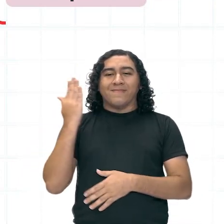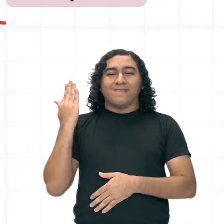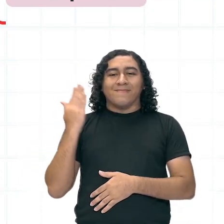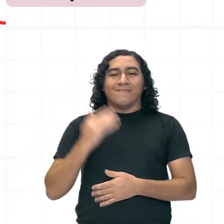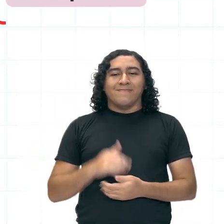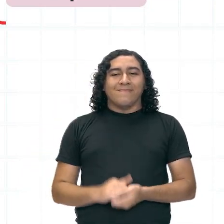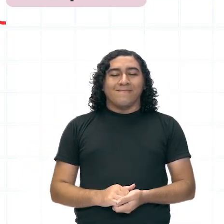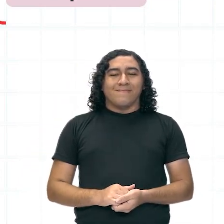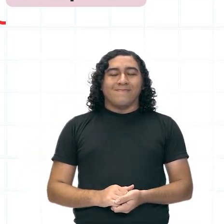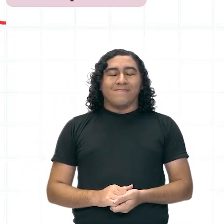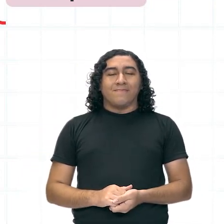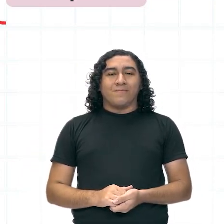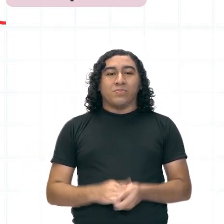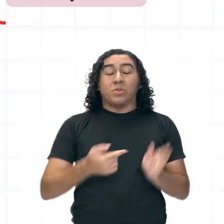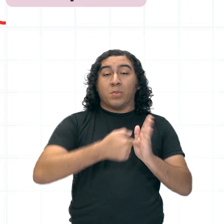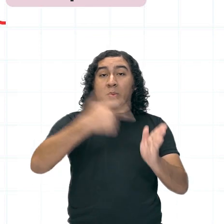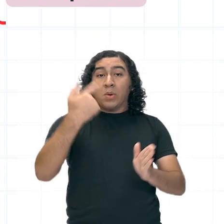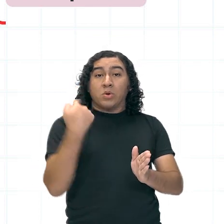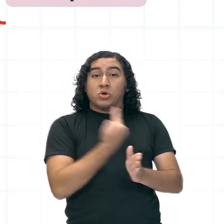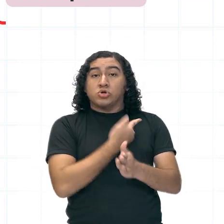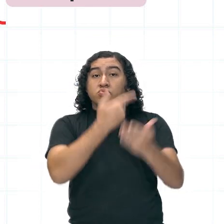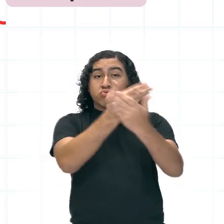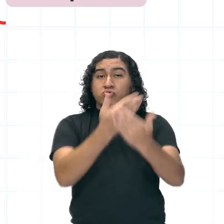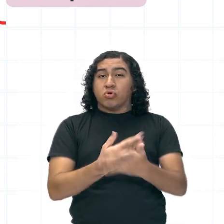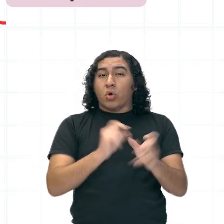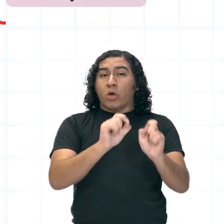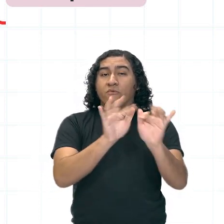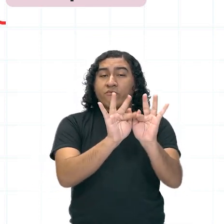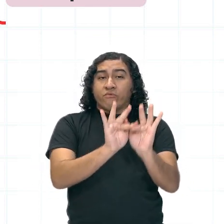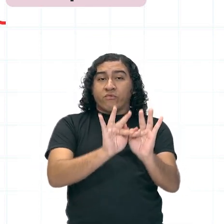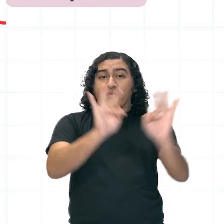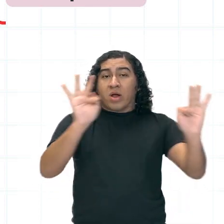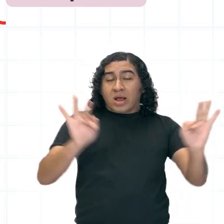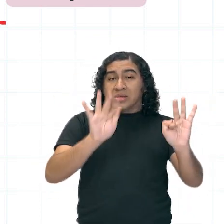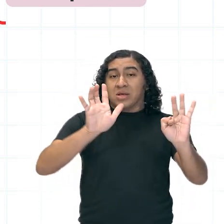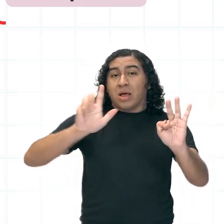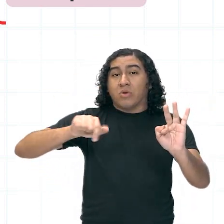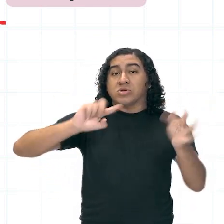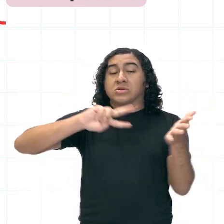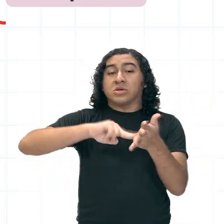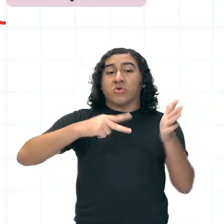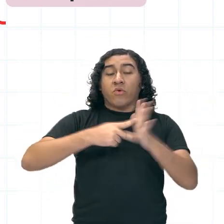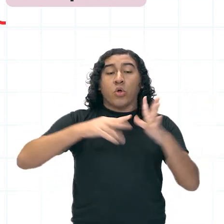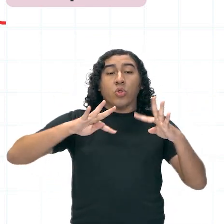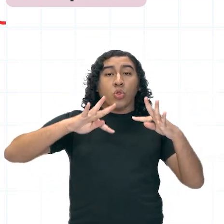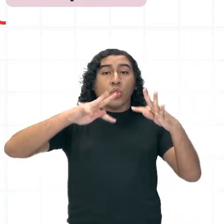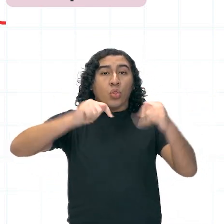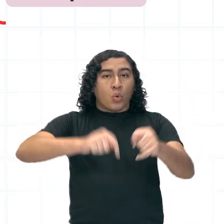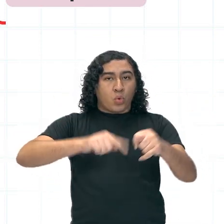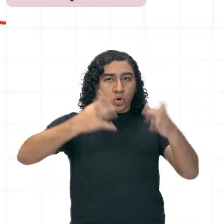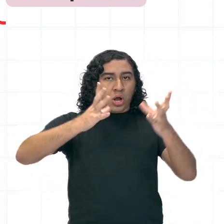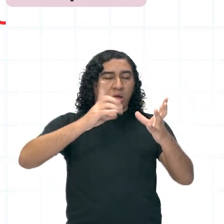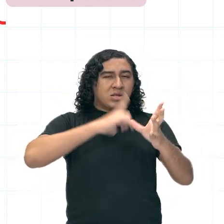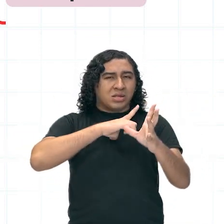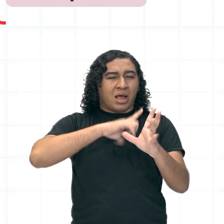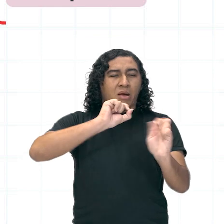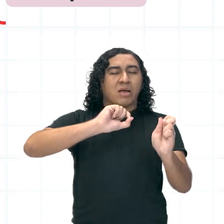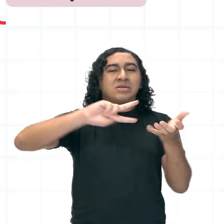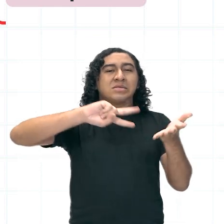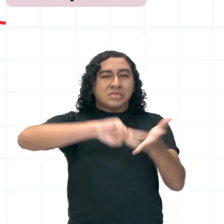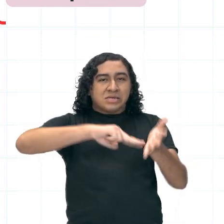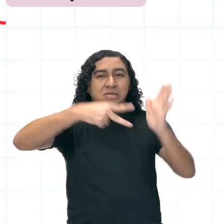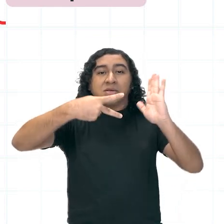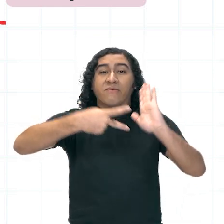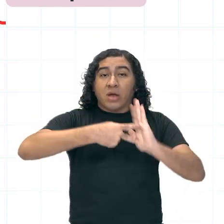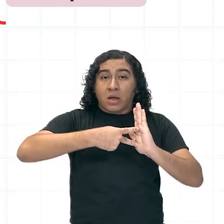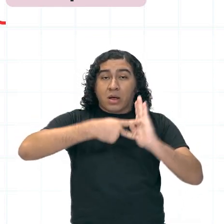Então, observem. Primeiro, estudamos que frase é todo enunciado que possui sentido, certo? Então, para